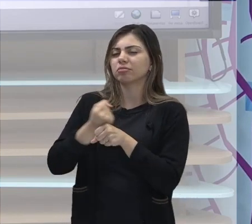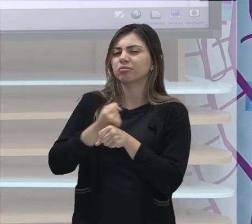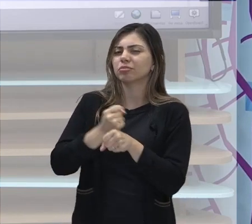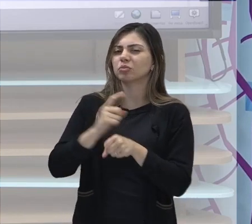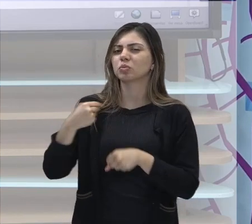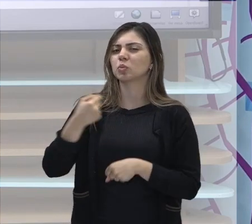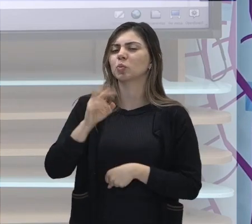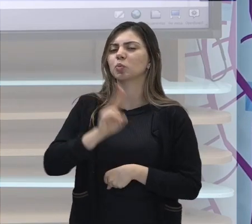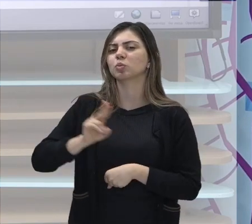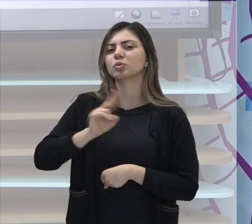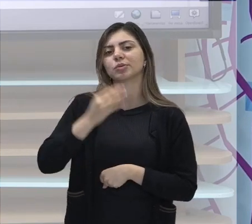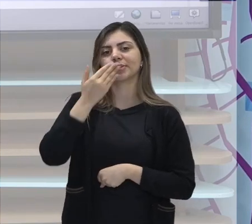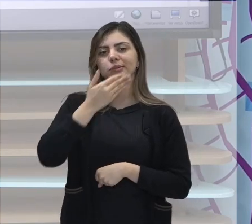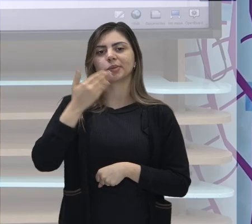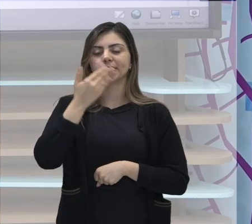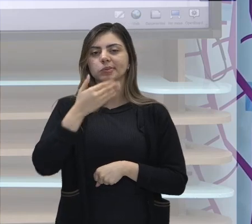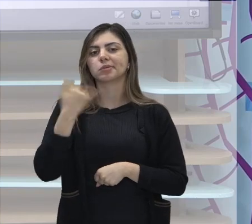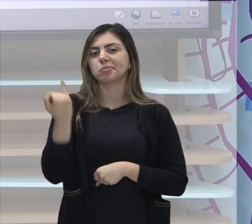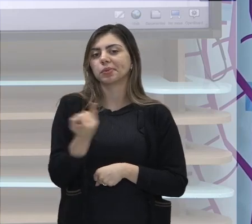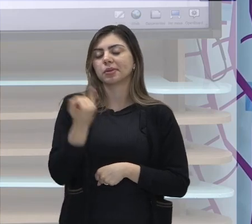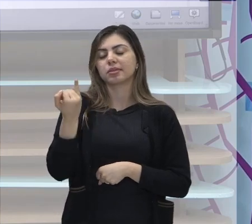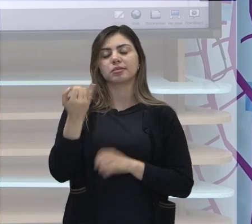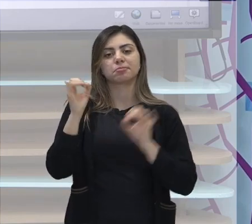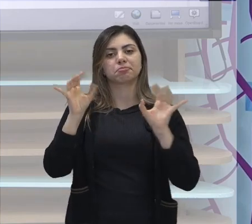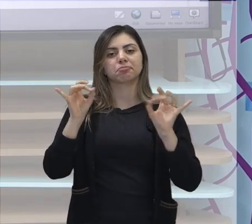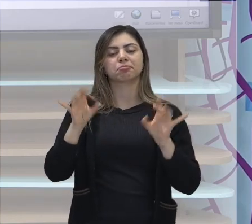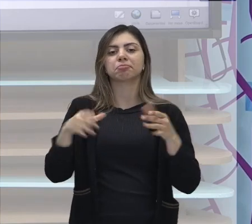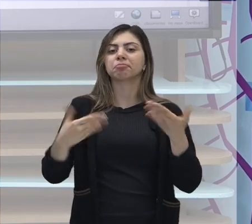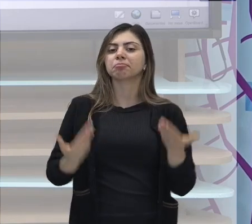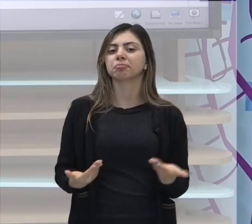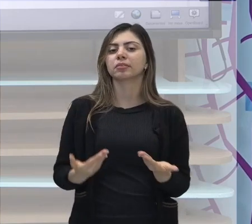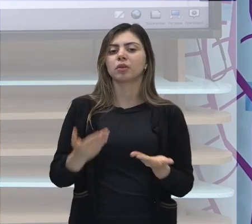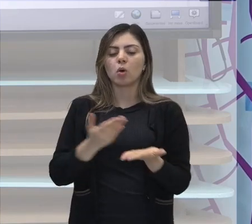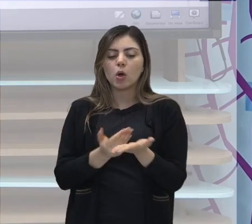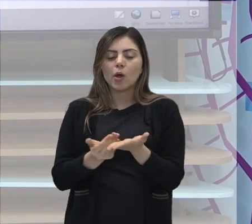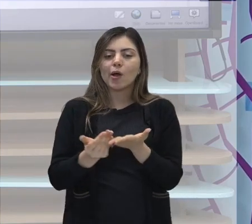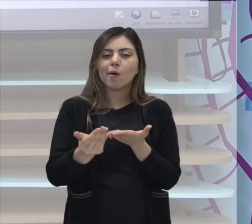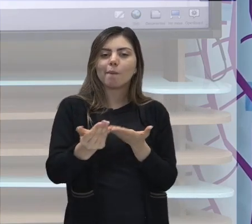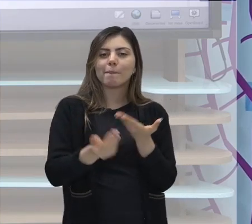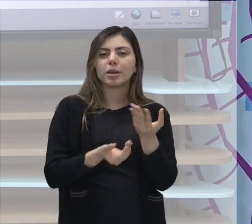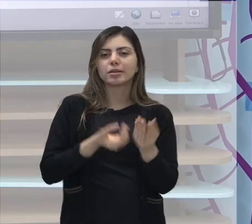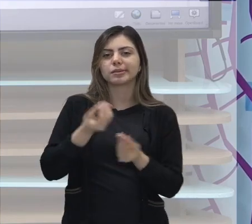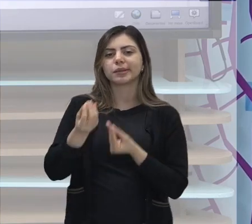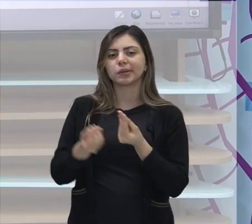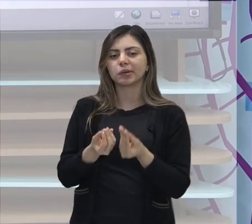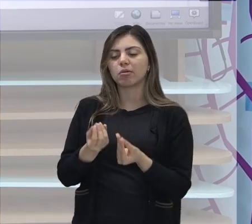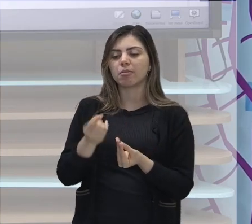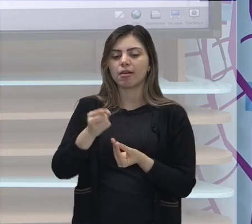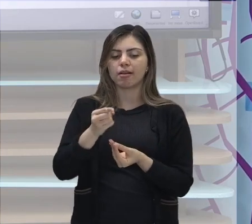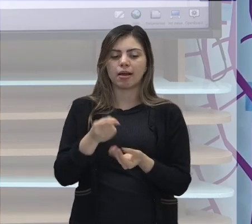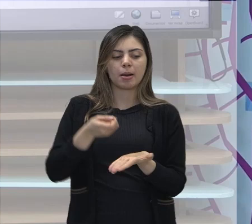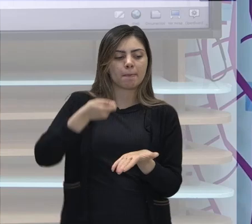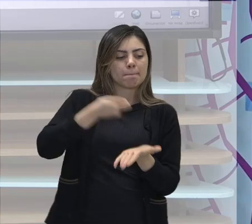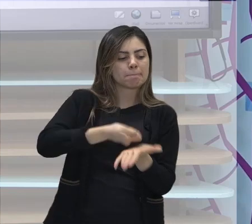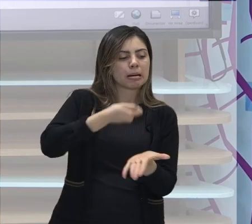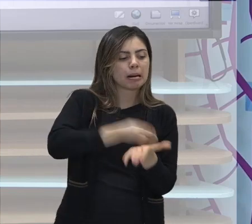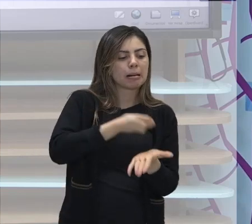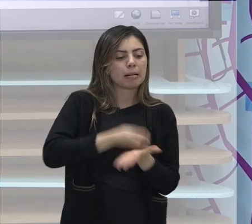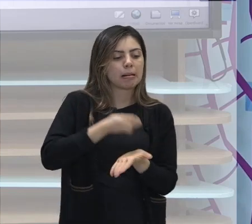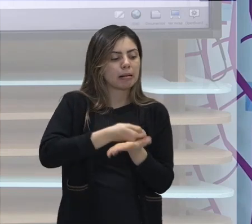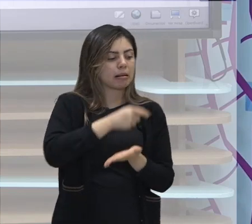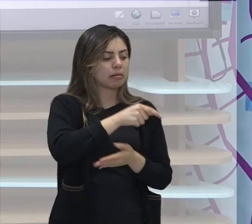Então, dentro dessa lógica, você começa a encaixar de modo brutal